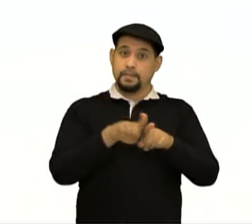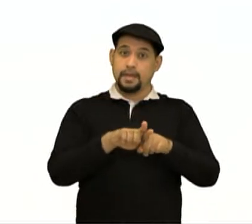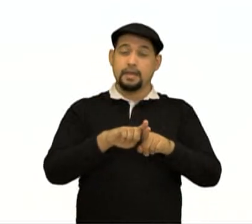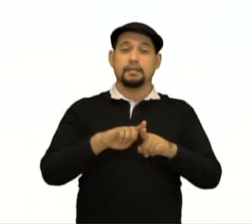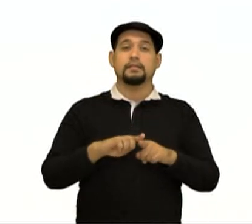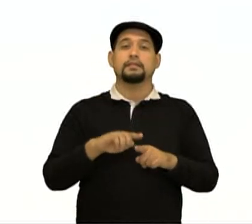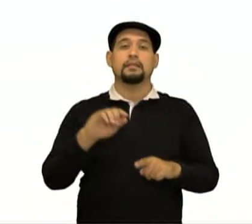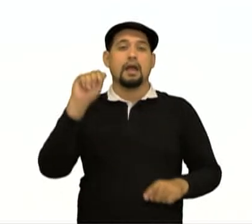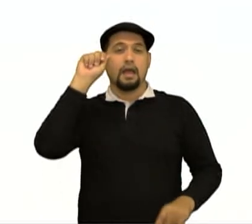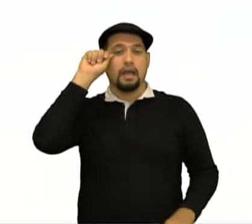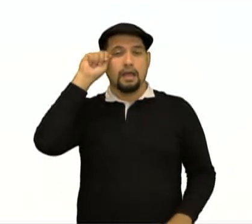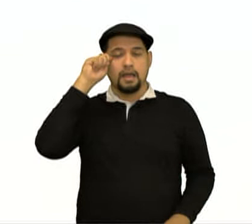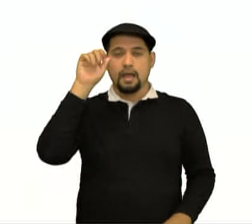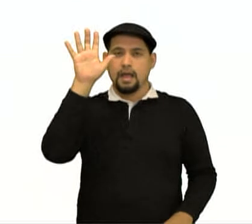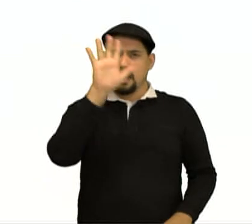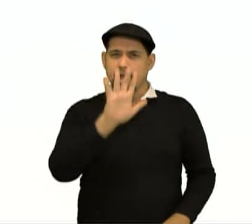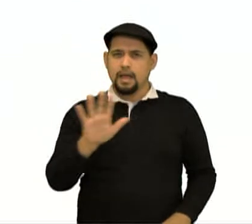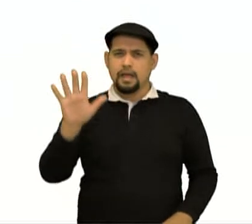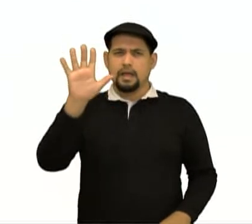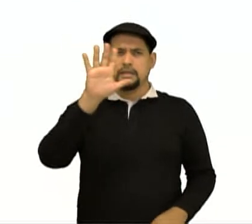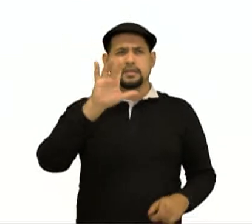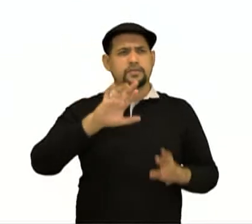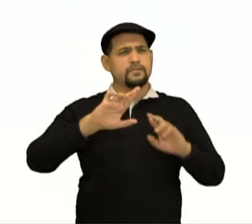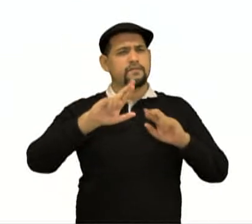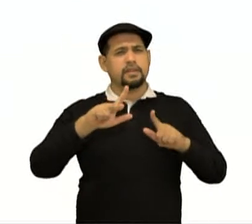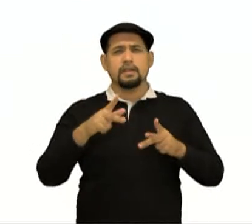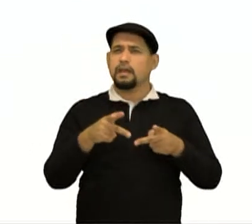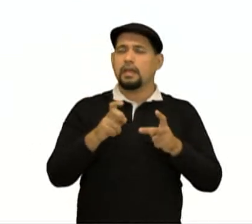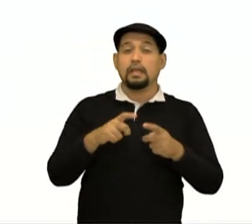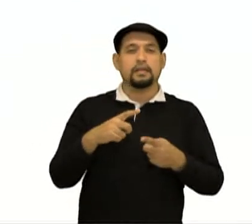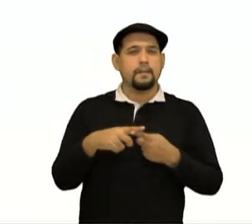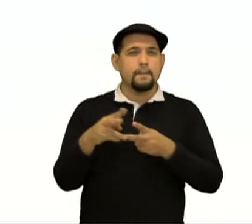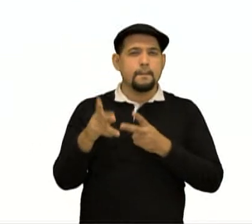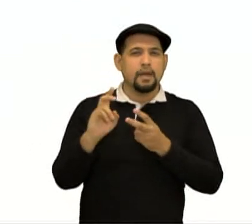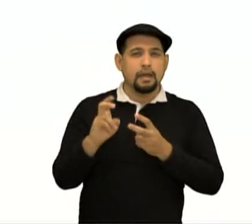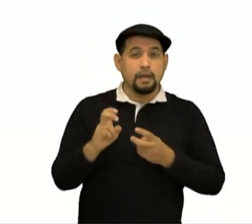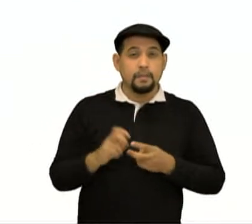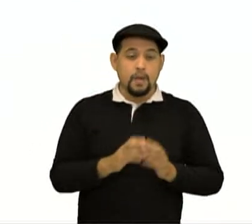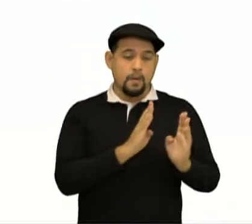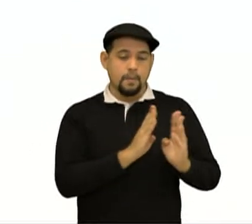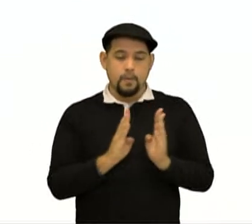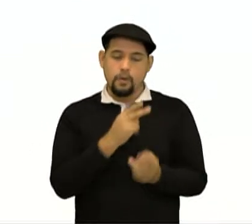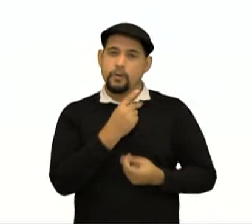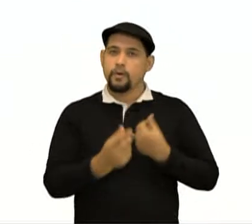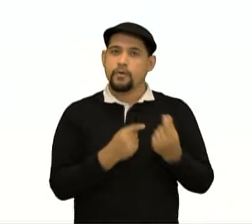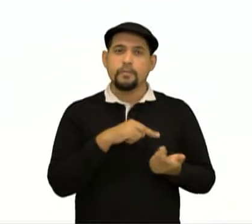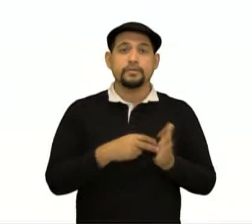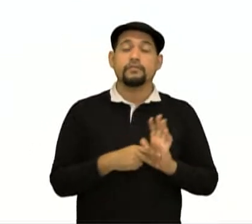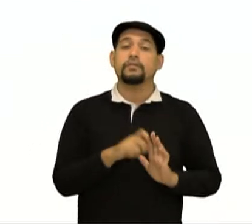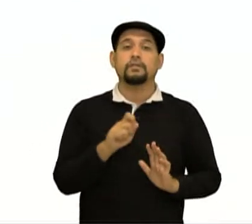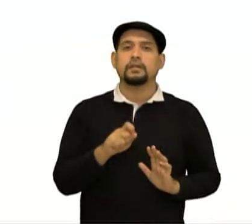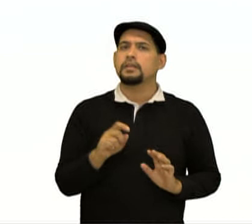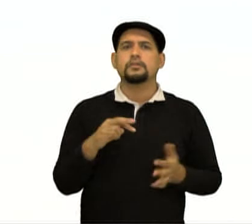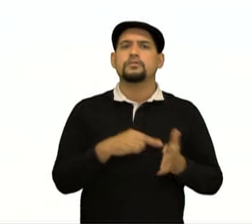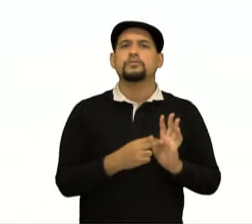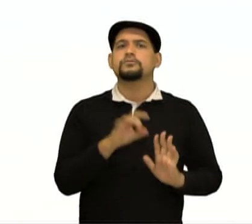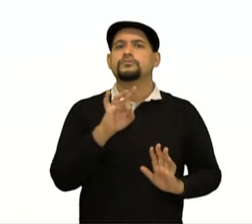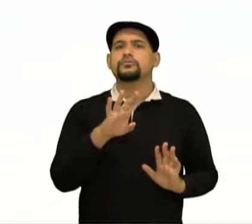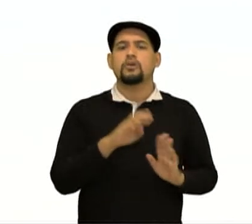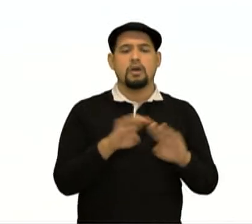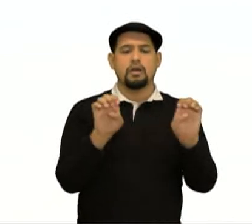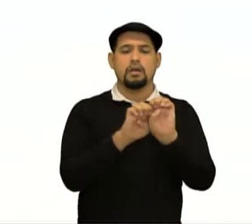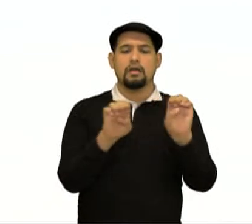Ásia estudava uma conotação diferente é vocês alunos percebam que bloco econômico não se vincula apenas